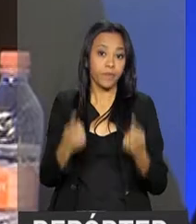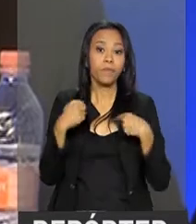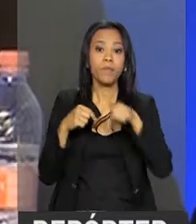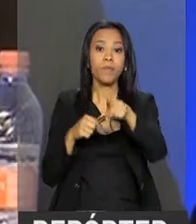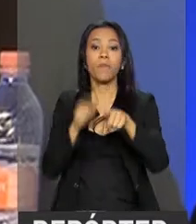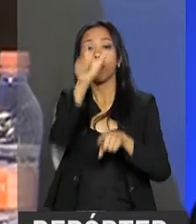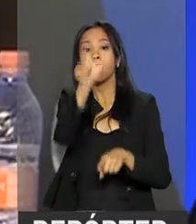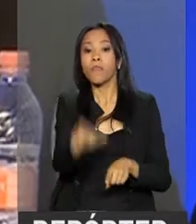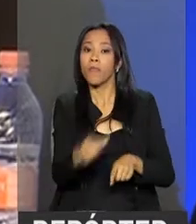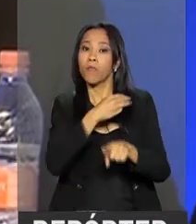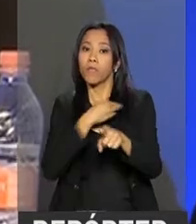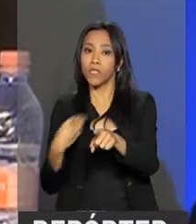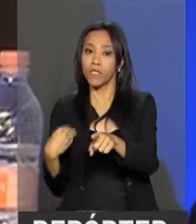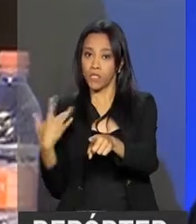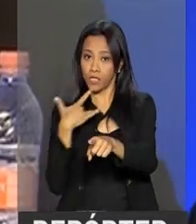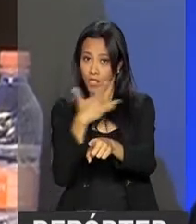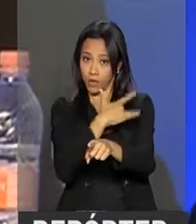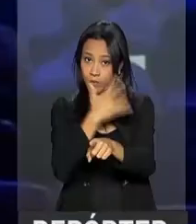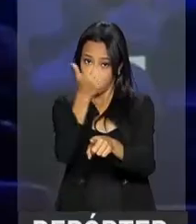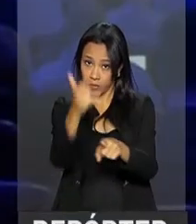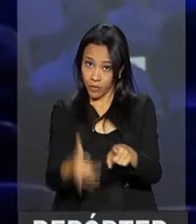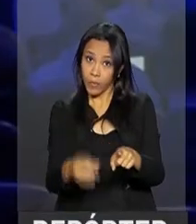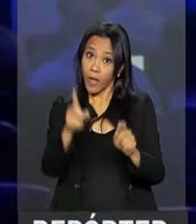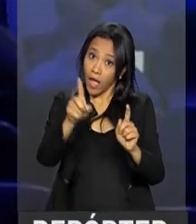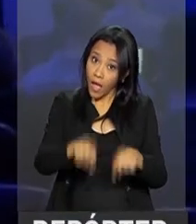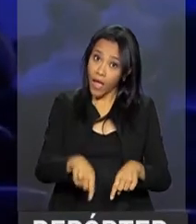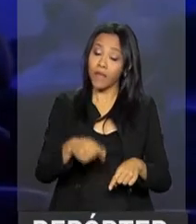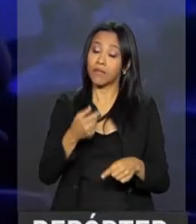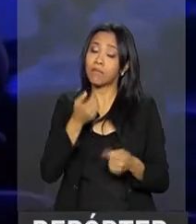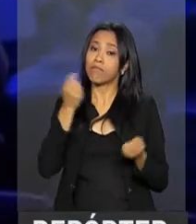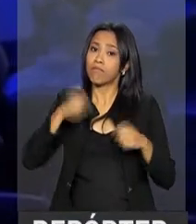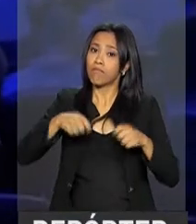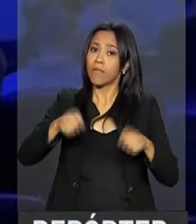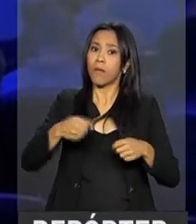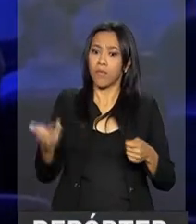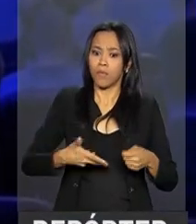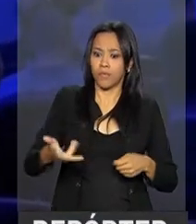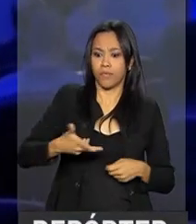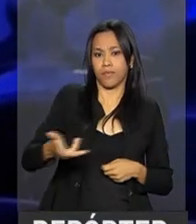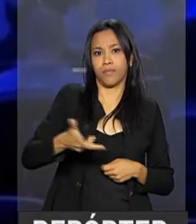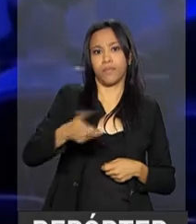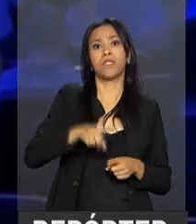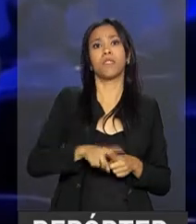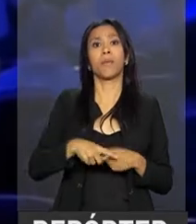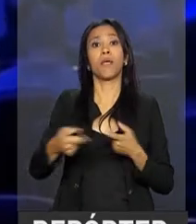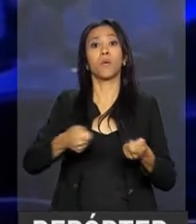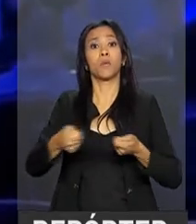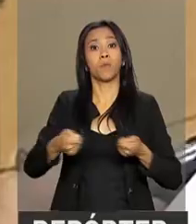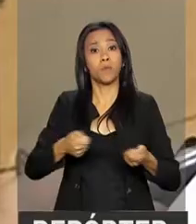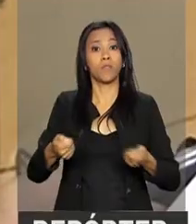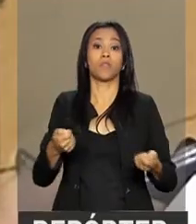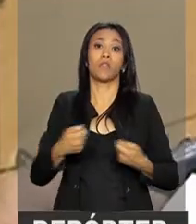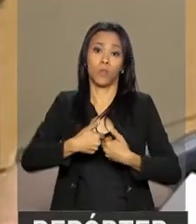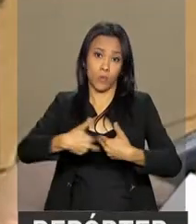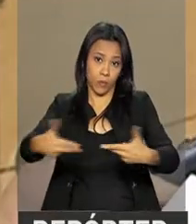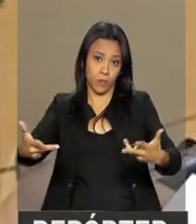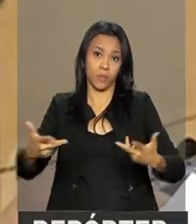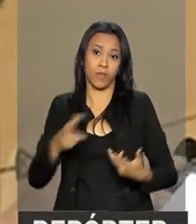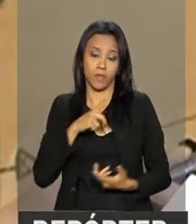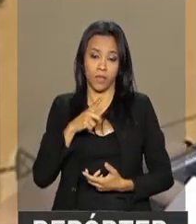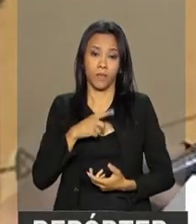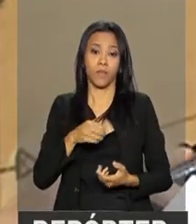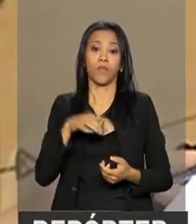Ricardo Barros, um investimento que vale a pena não só pela agilidade, mas também pela economia de recursos. Nós